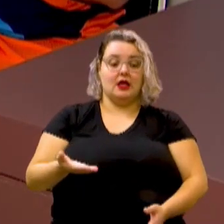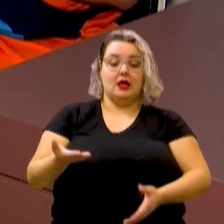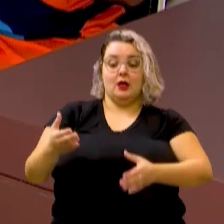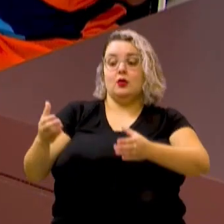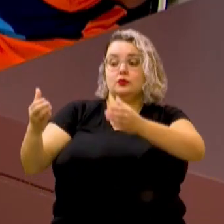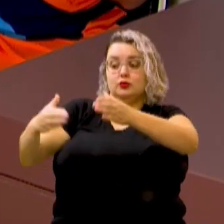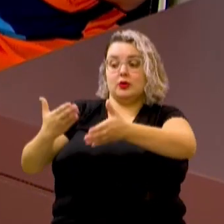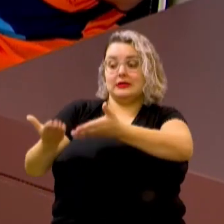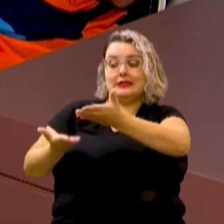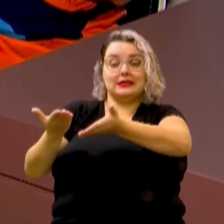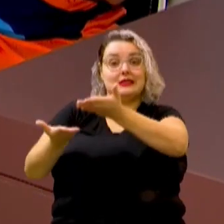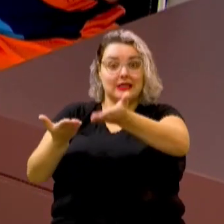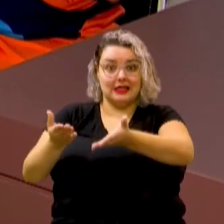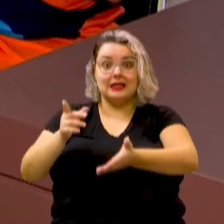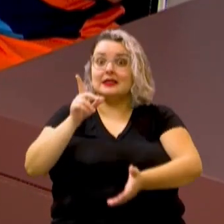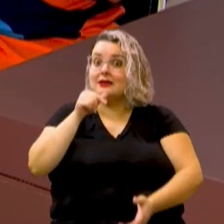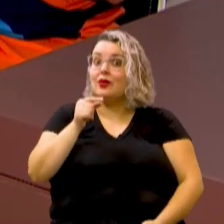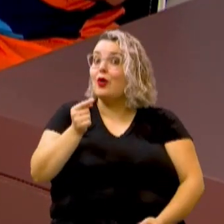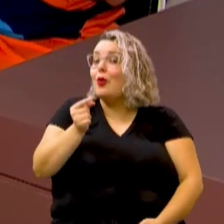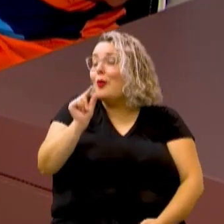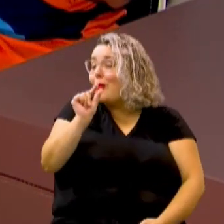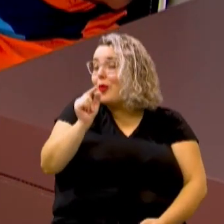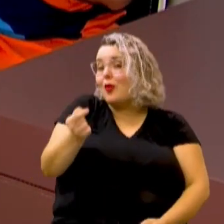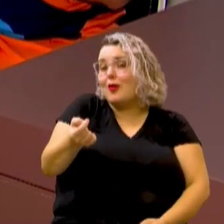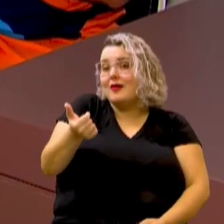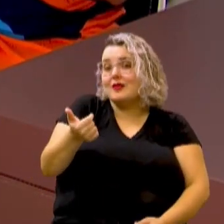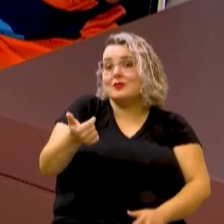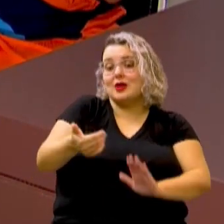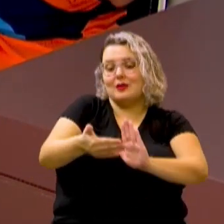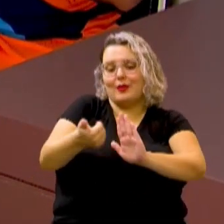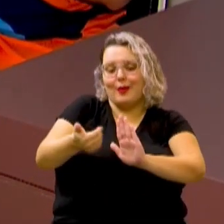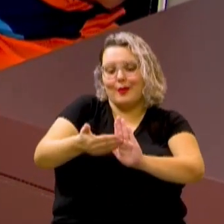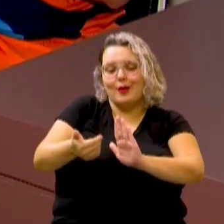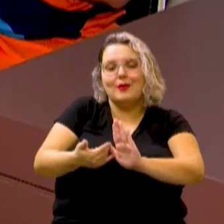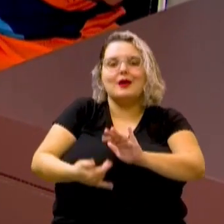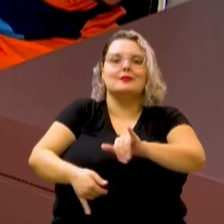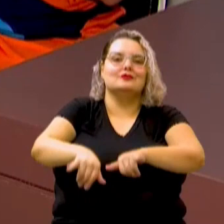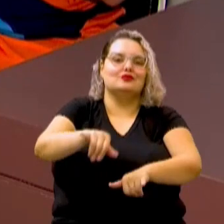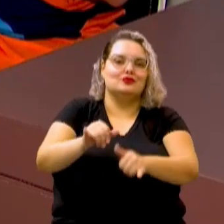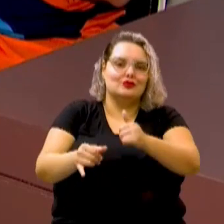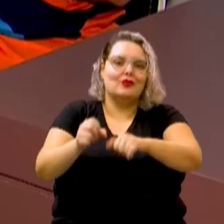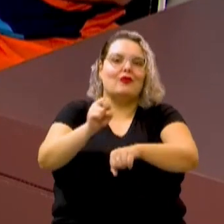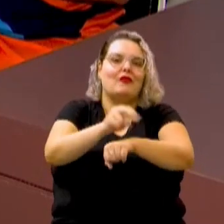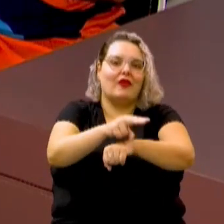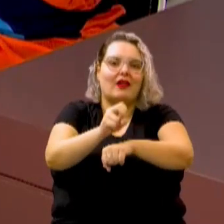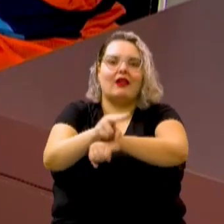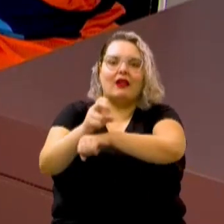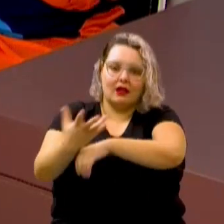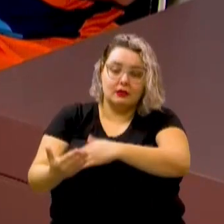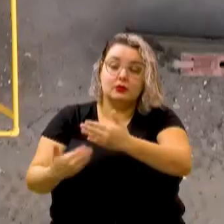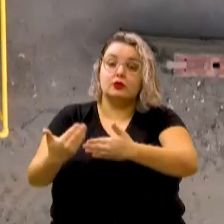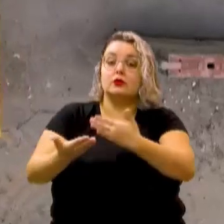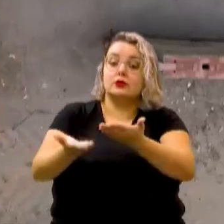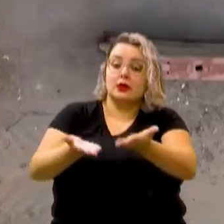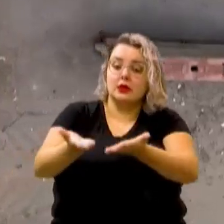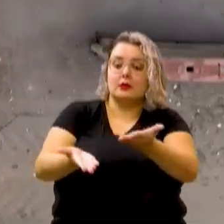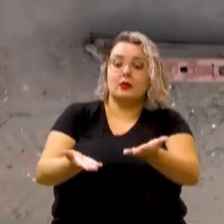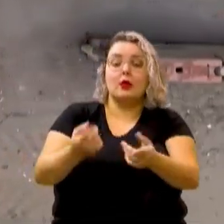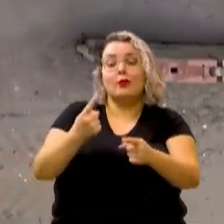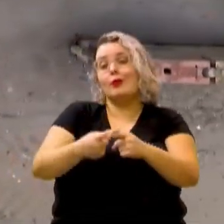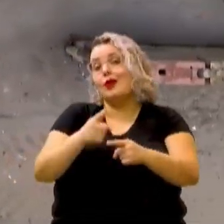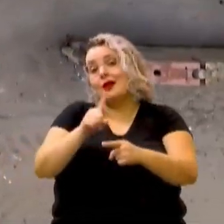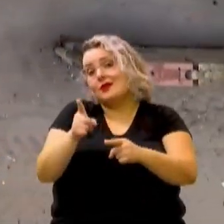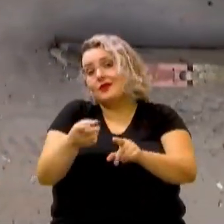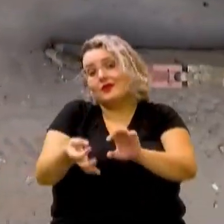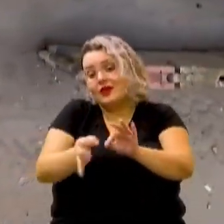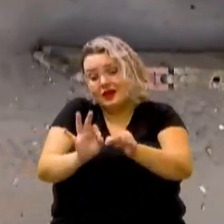de água acaba sendo pouco eficiente para remover resíduos desses contaminantes durante o seu tratamento, porque